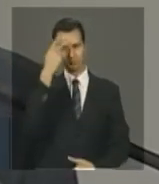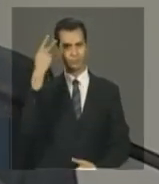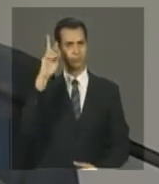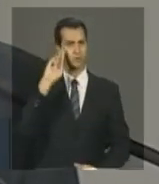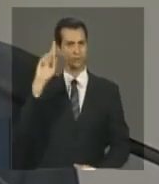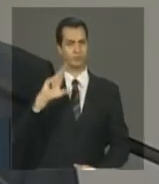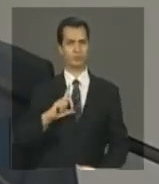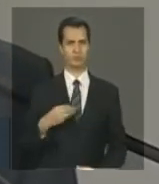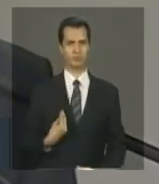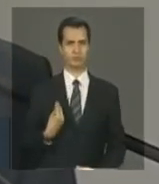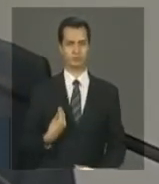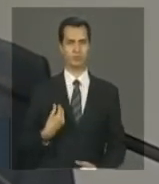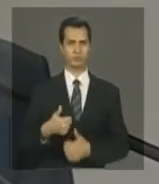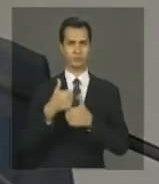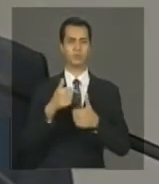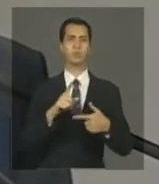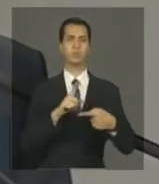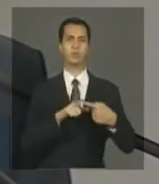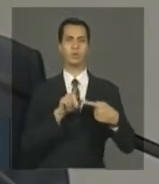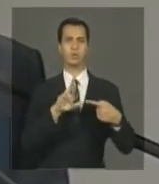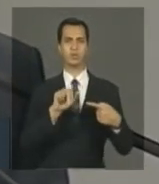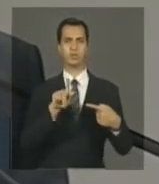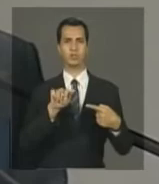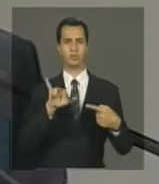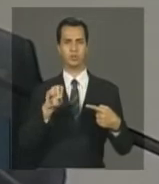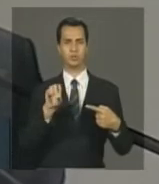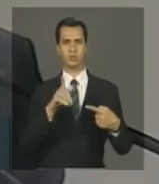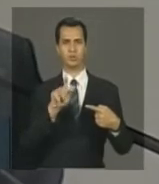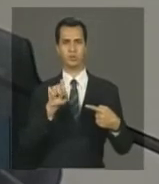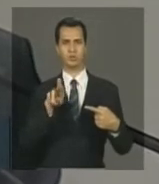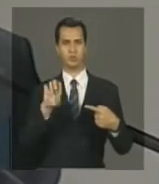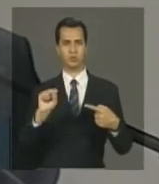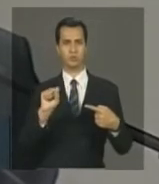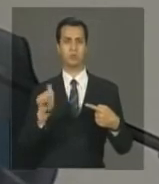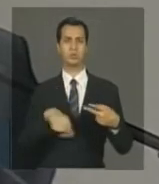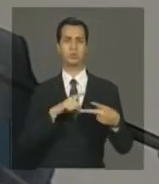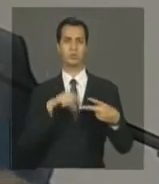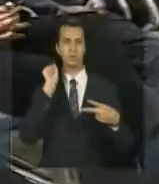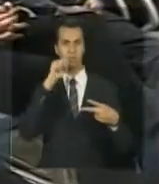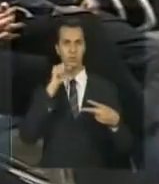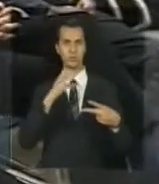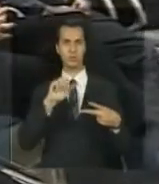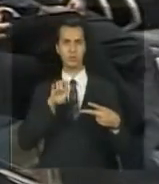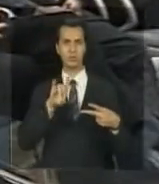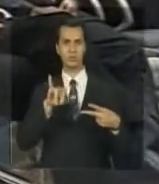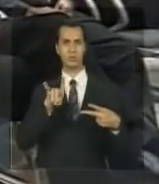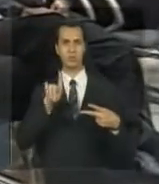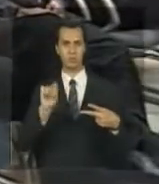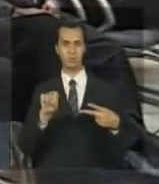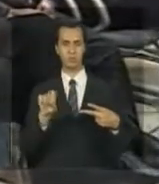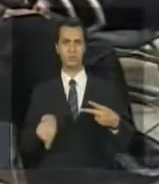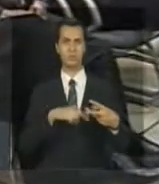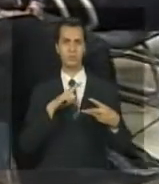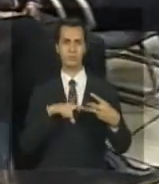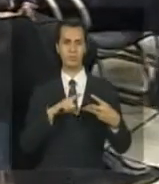das seguintes autoridades de Rogério Guedes diretor geral do censipam senador casildo maldaner